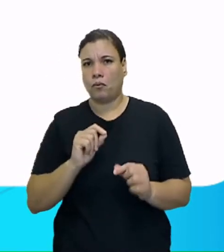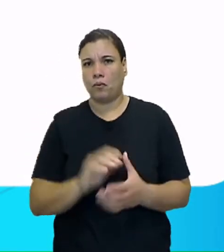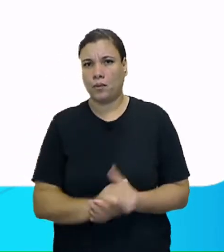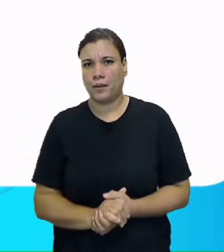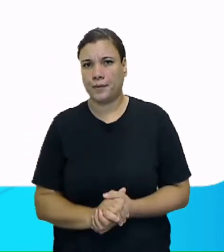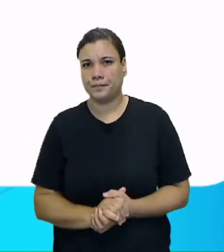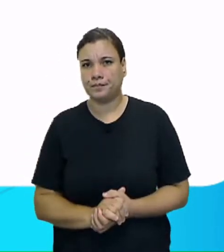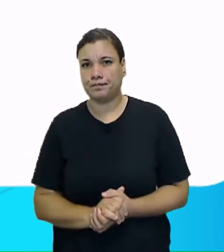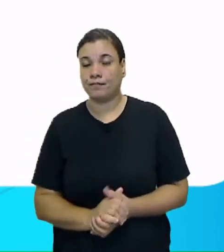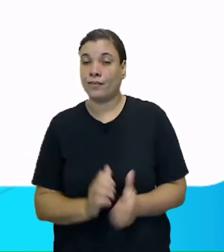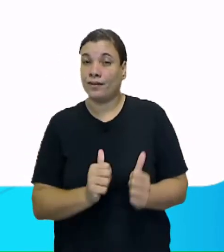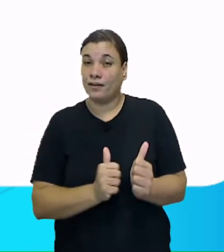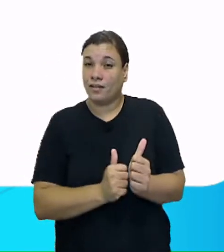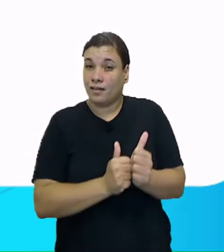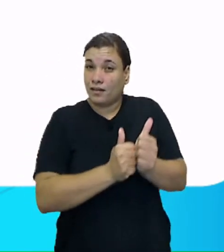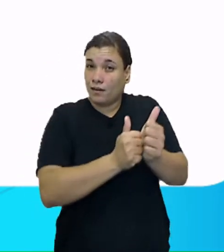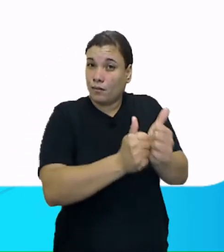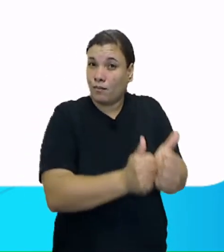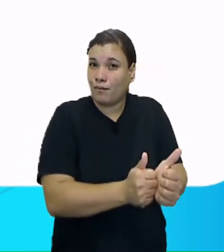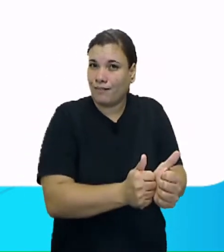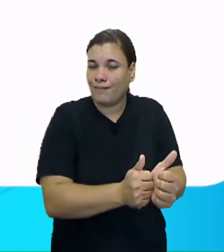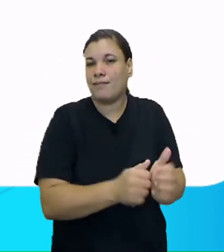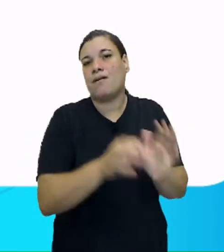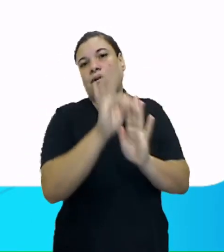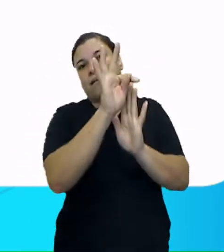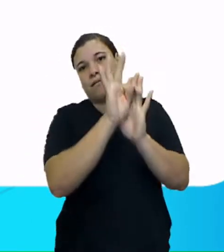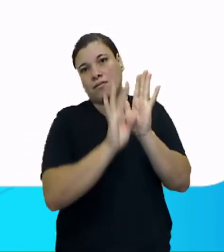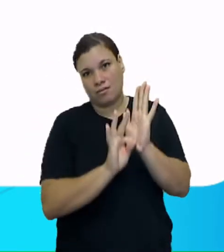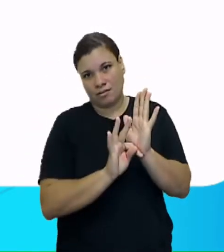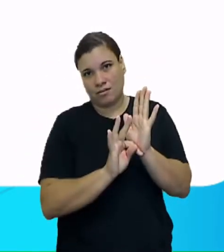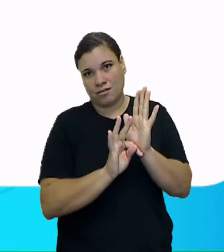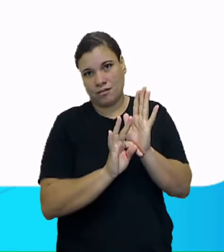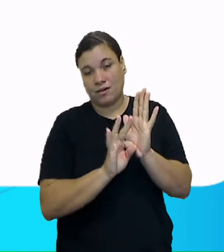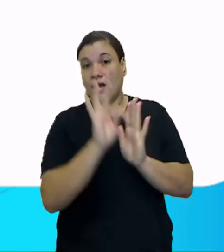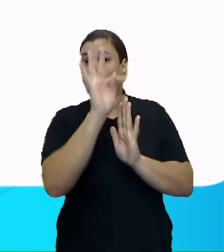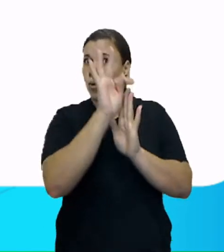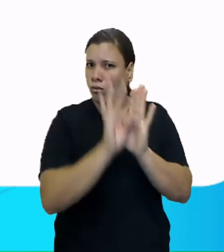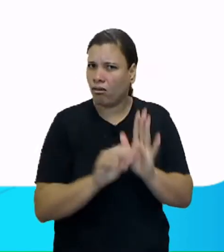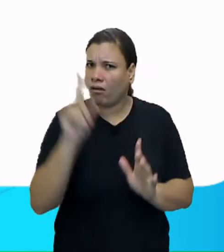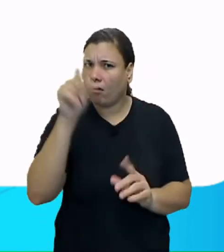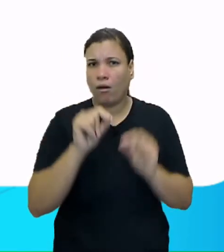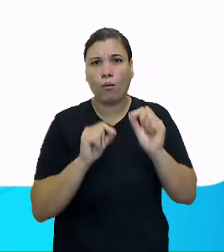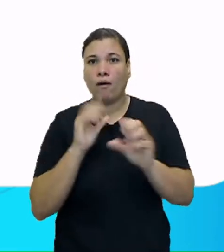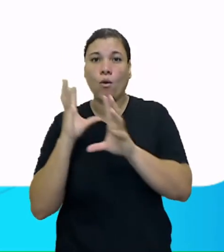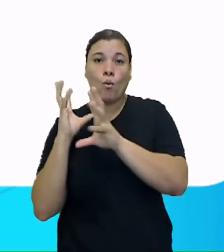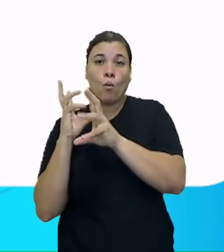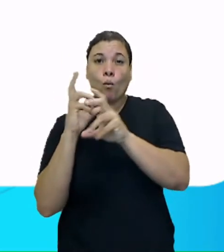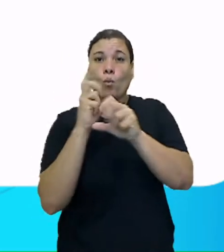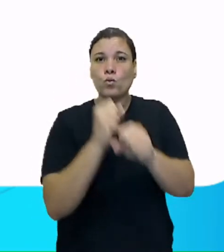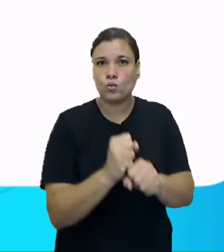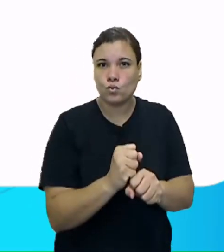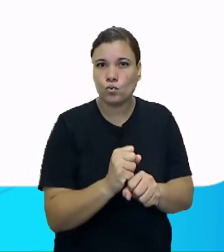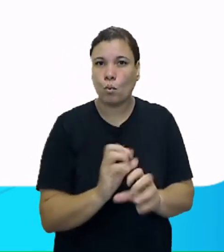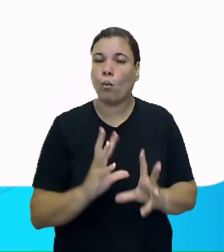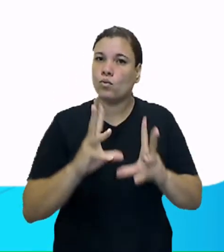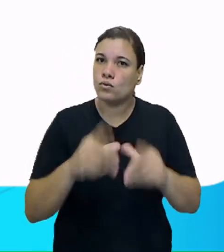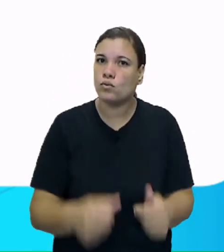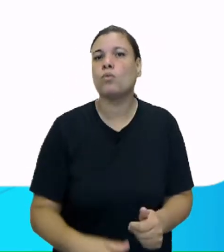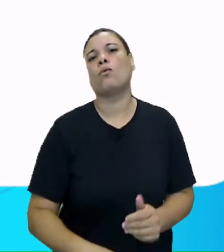infográfico acompanha um texto, funcionando como um resumo didático e simples do conteúdo